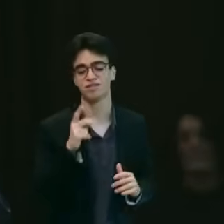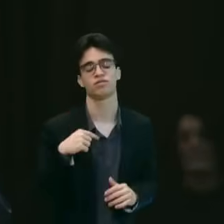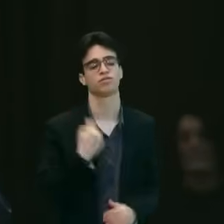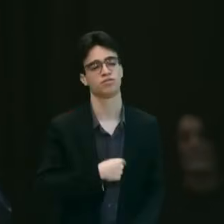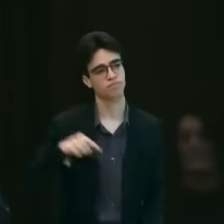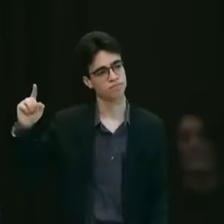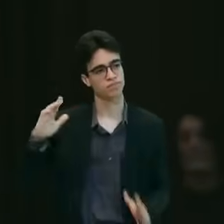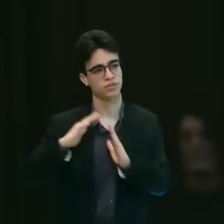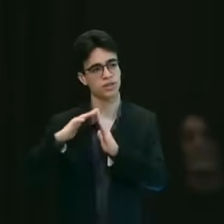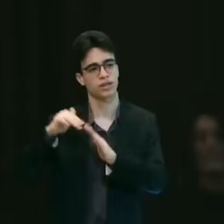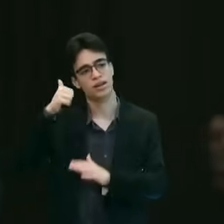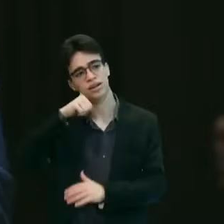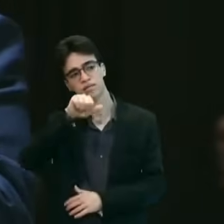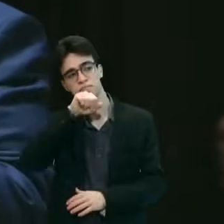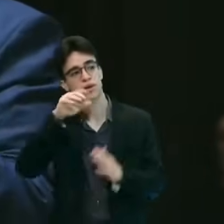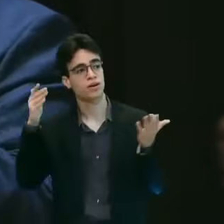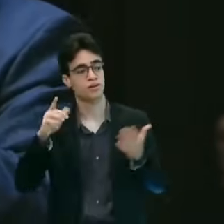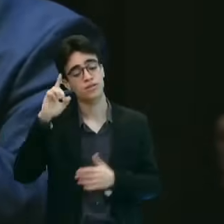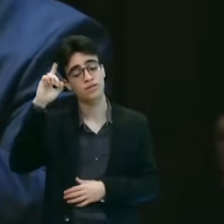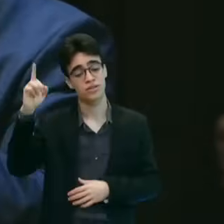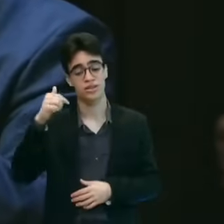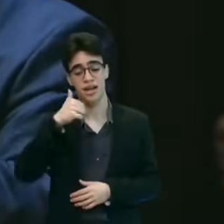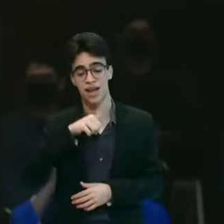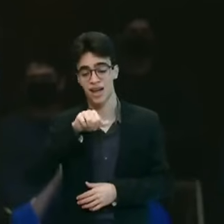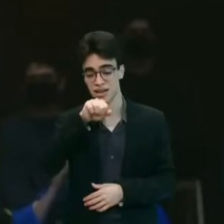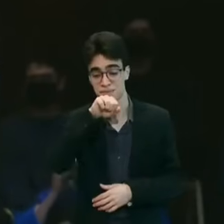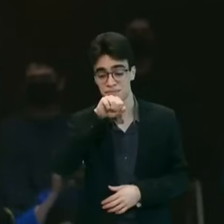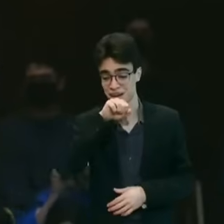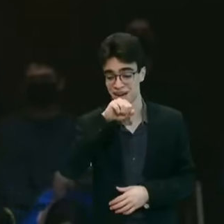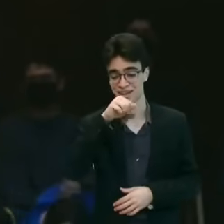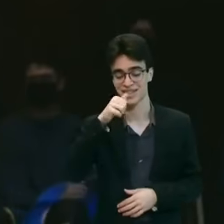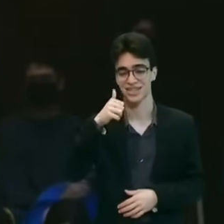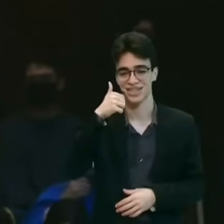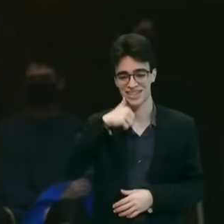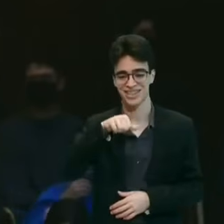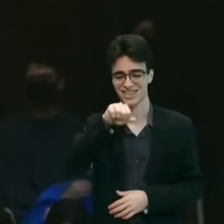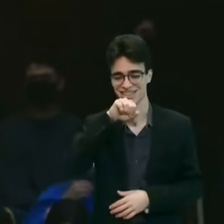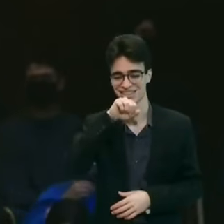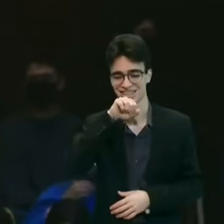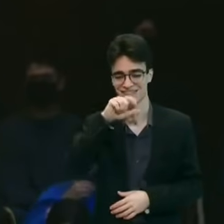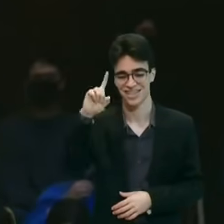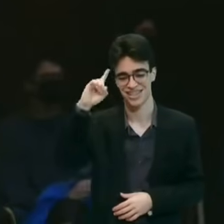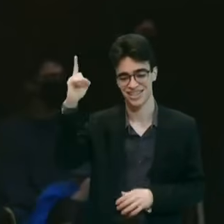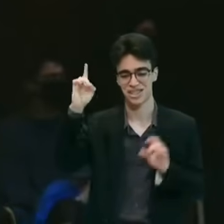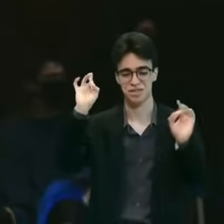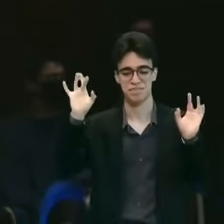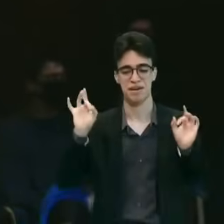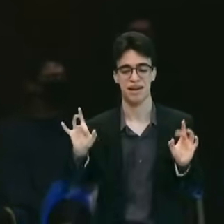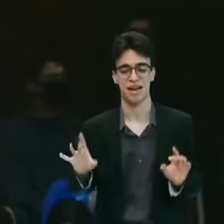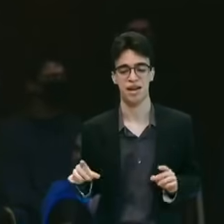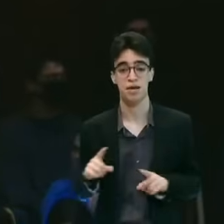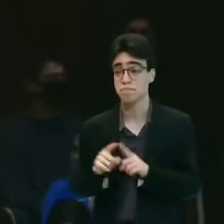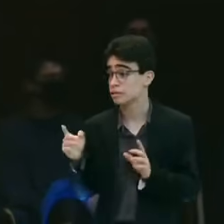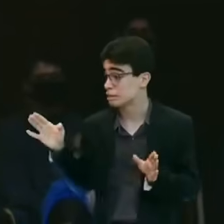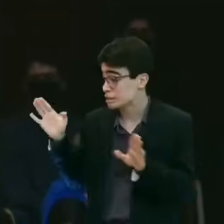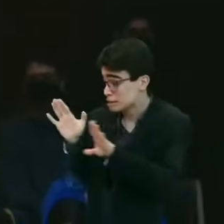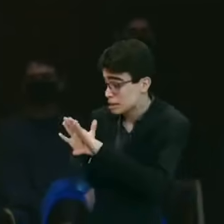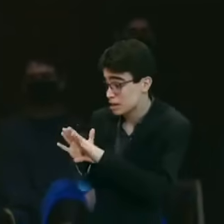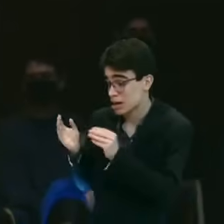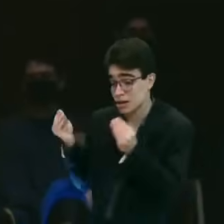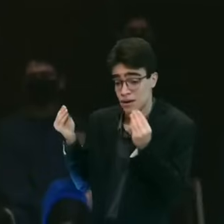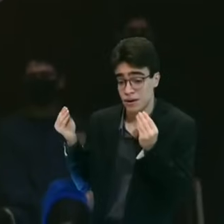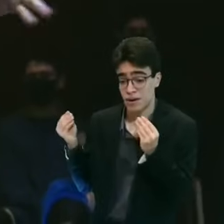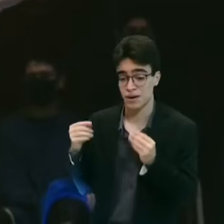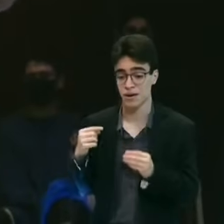almoçar na casa da minha mãe, hoje é dia hoje é dia das mães. E então, mas como é que nós vamos chegar lá? Nós